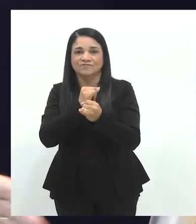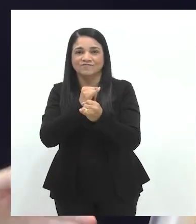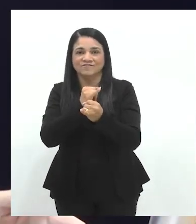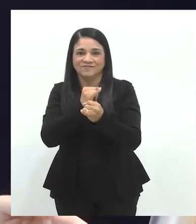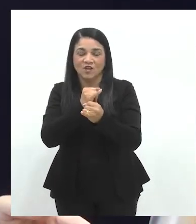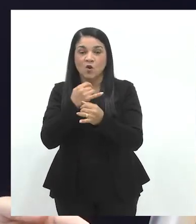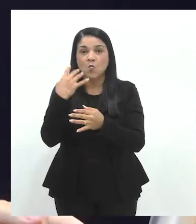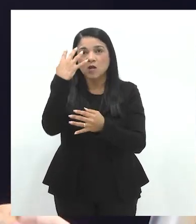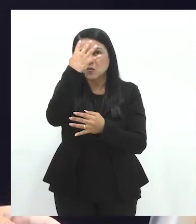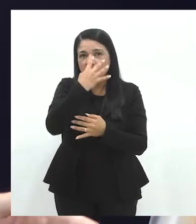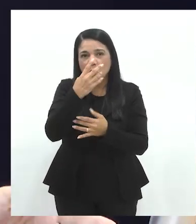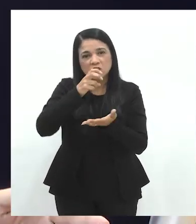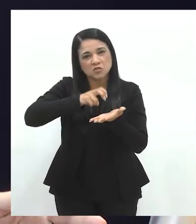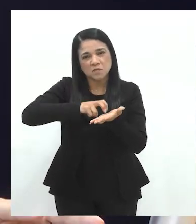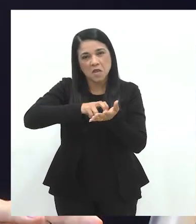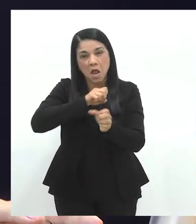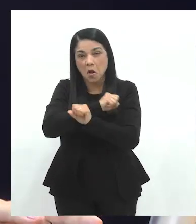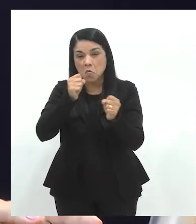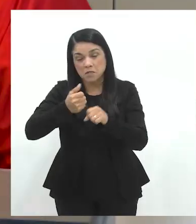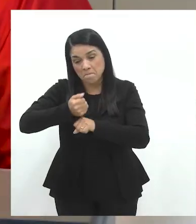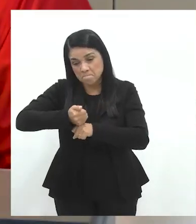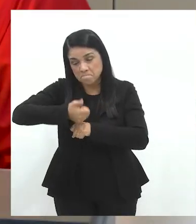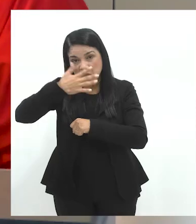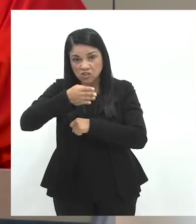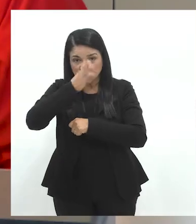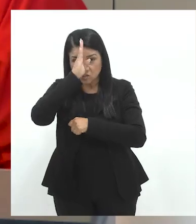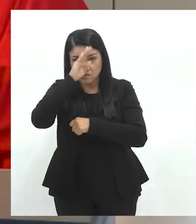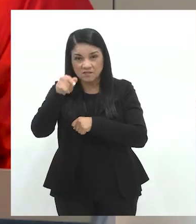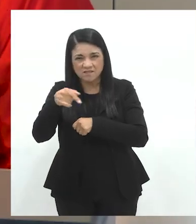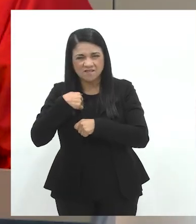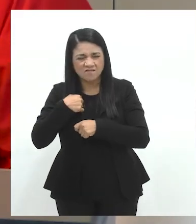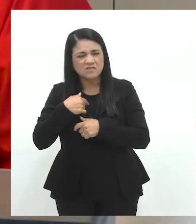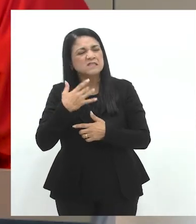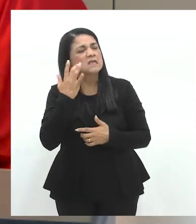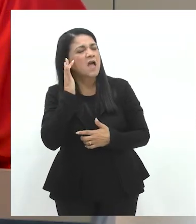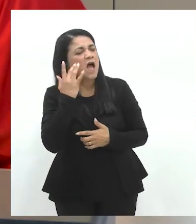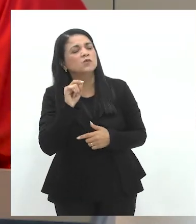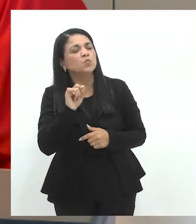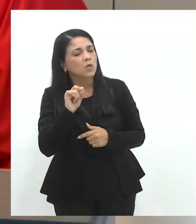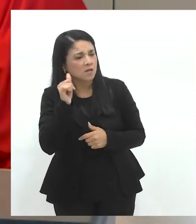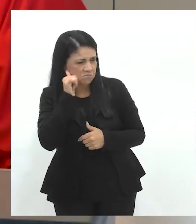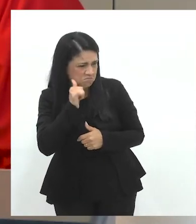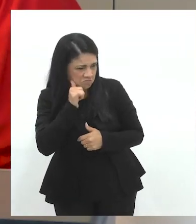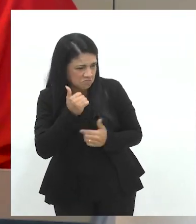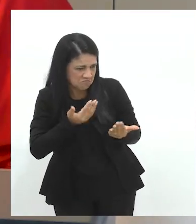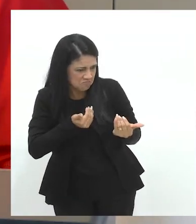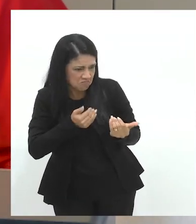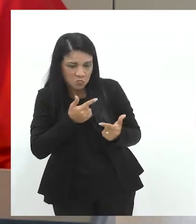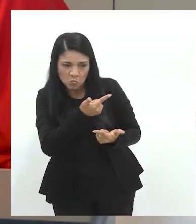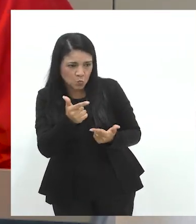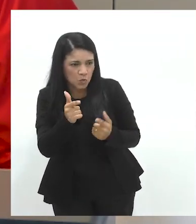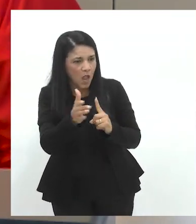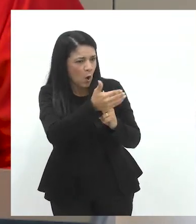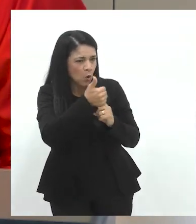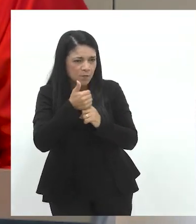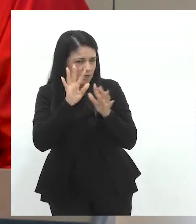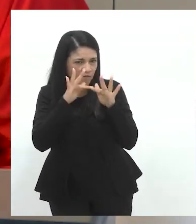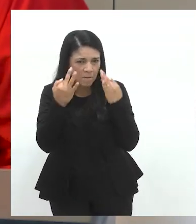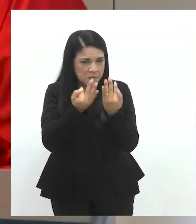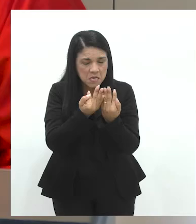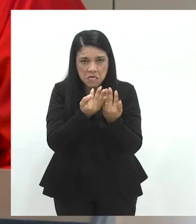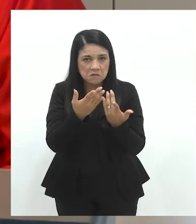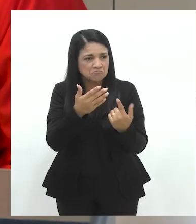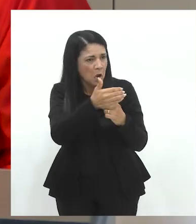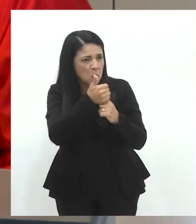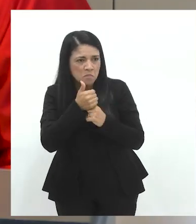manhã e acorda meio-dia. E essa paciente, você acha que não tem um acolhimento dentro de casa, um acolhimento de amigas,